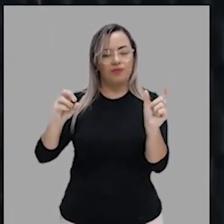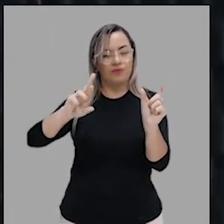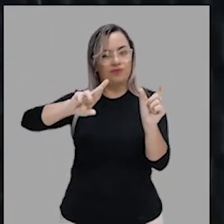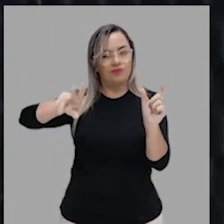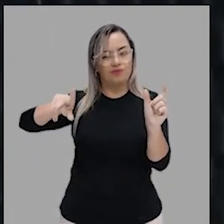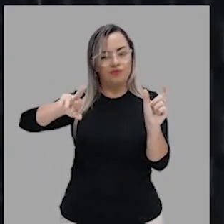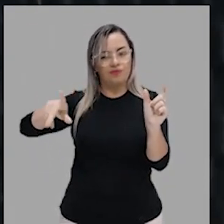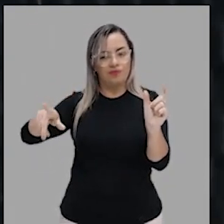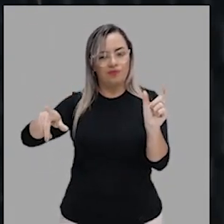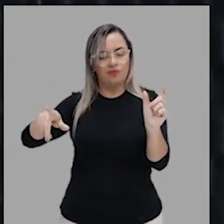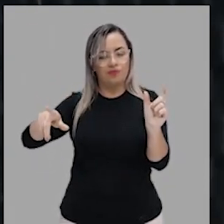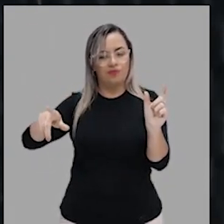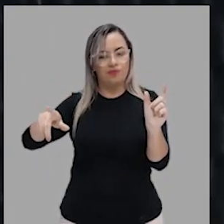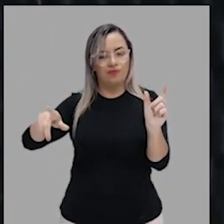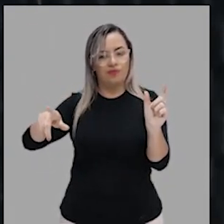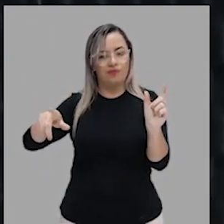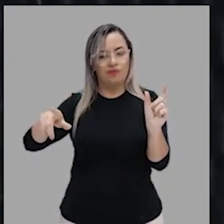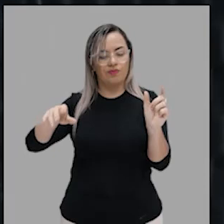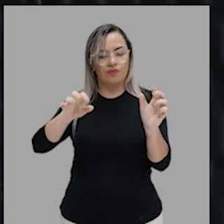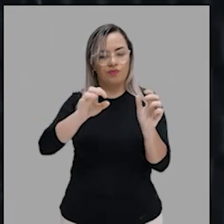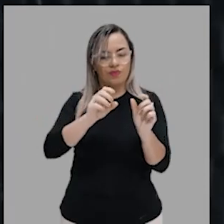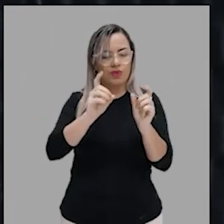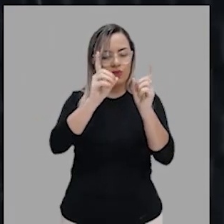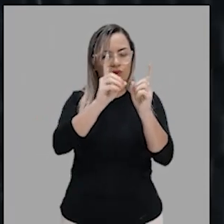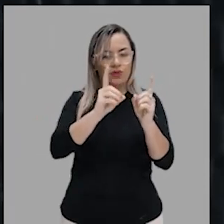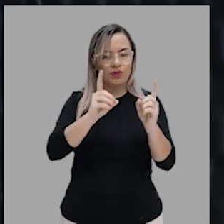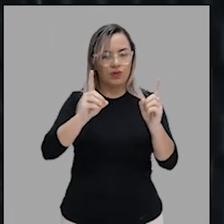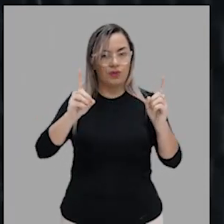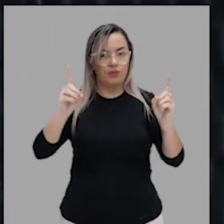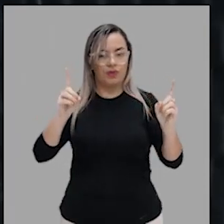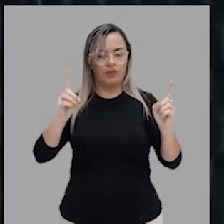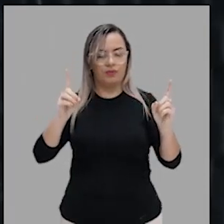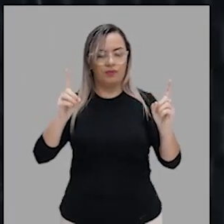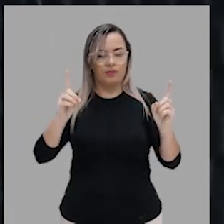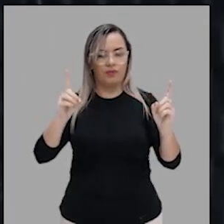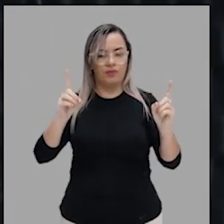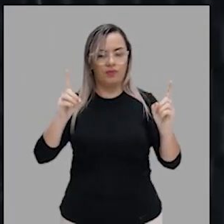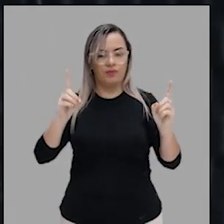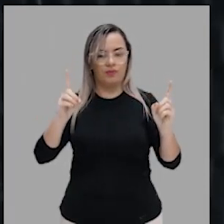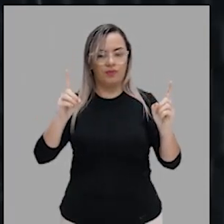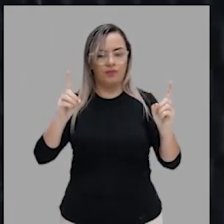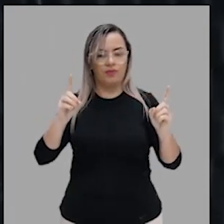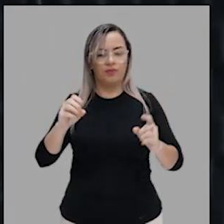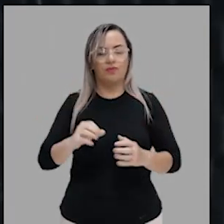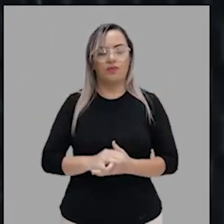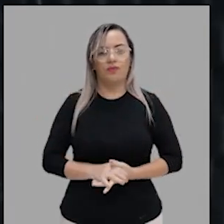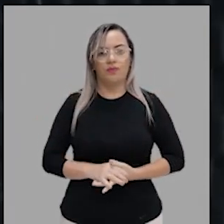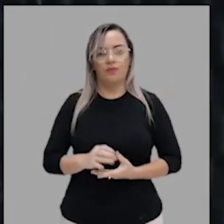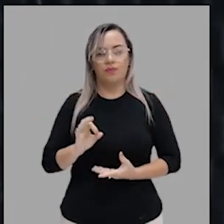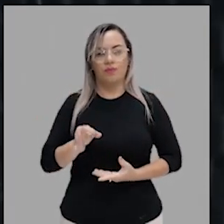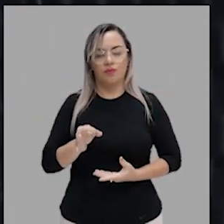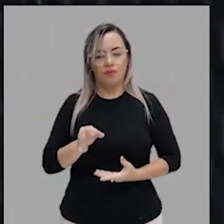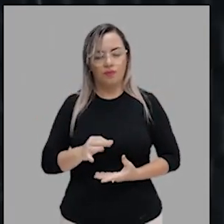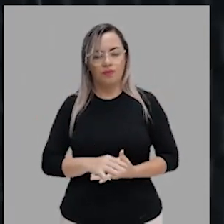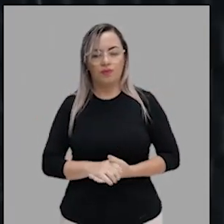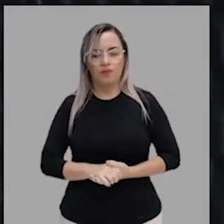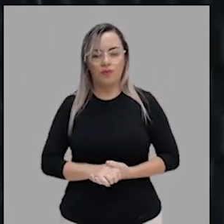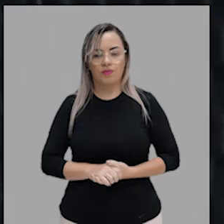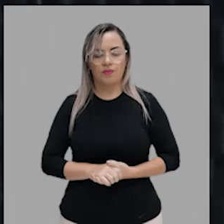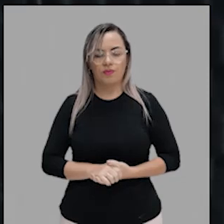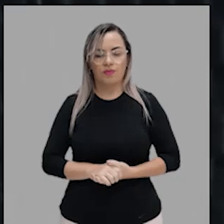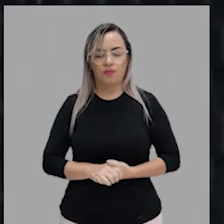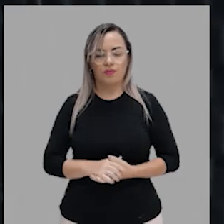coisa equidistante de seus bordos. Campanha do meio ambiente, tá certo? Aqui eu tenho a